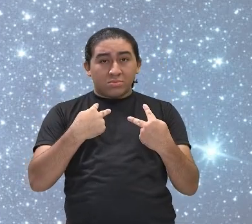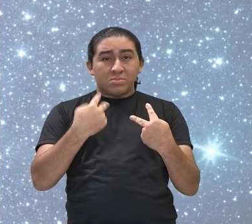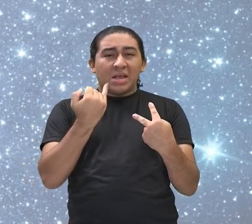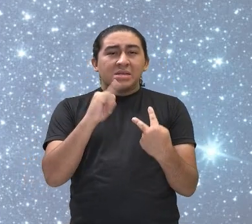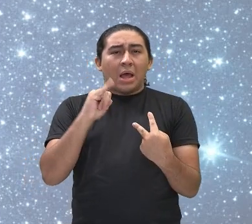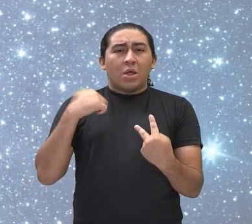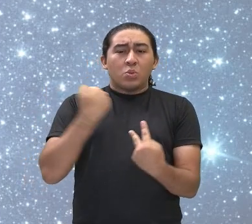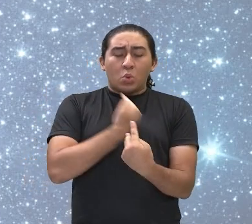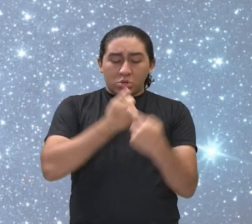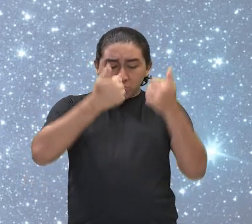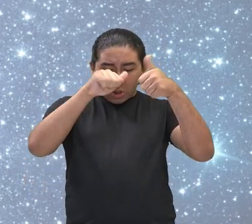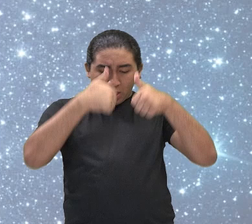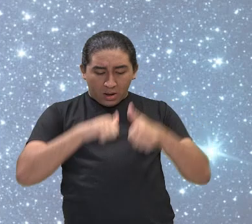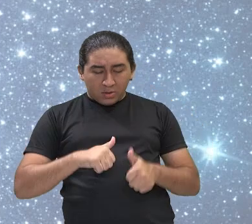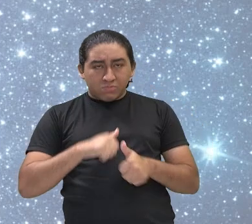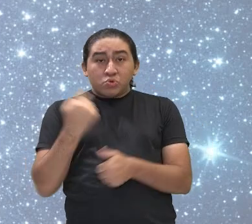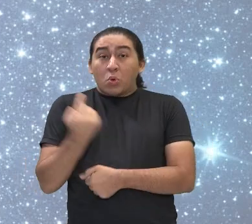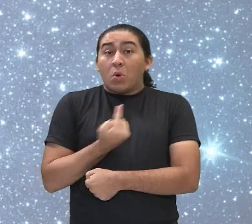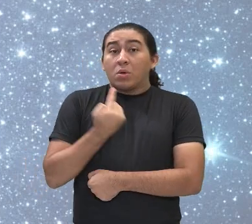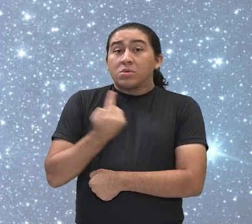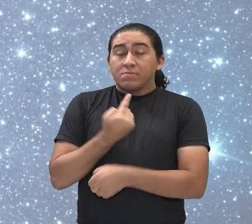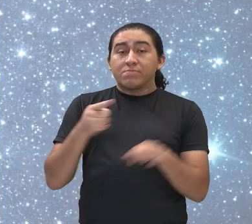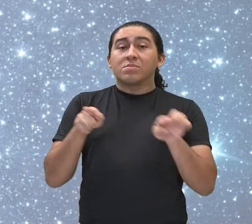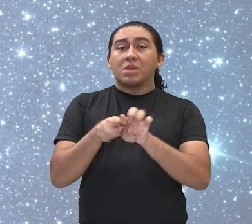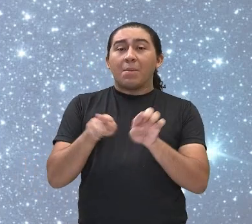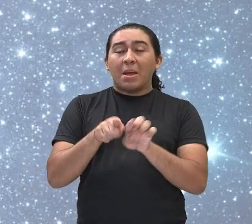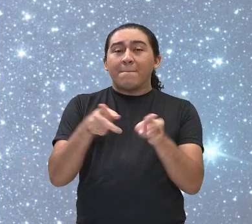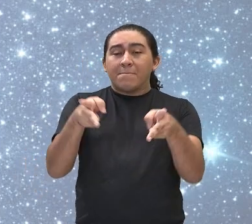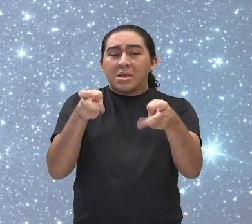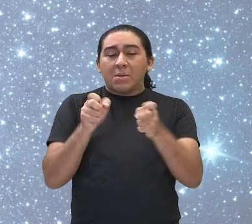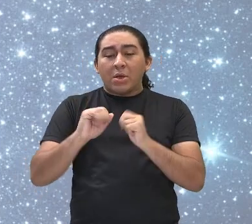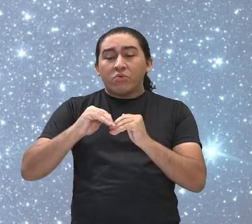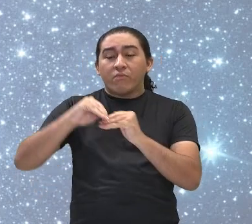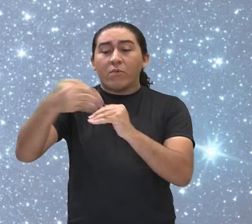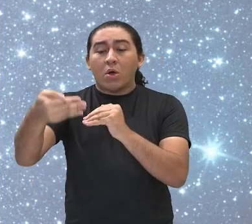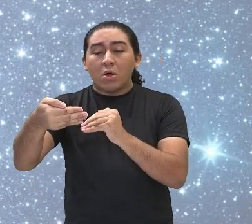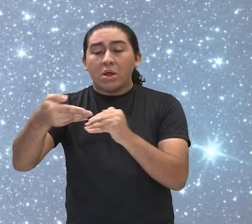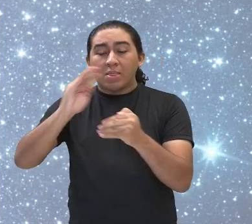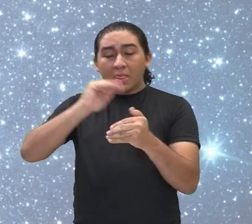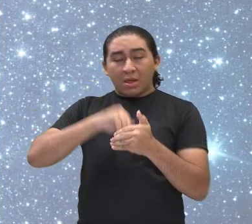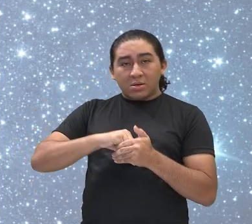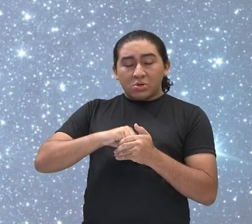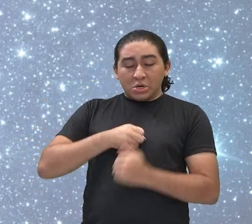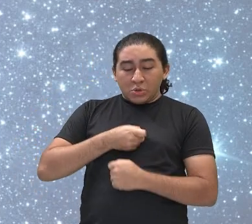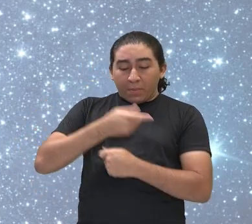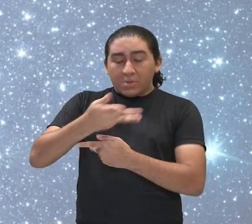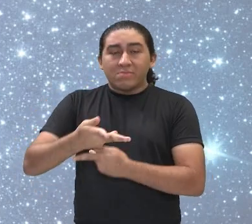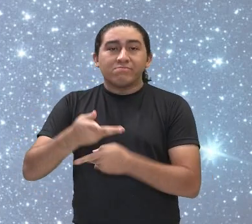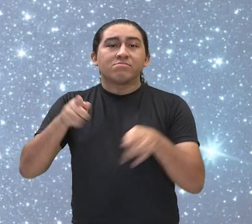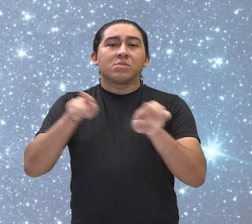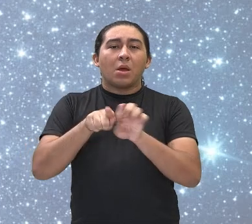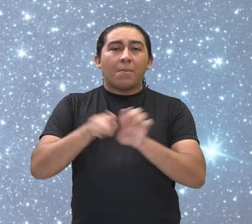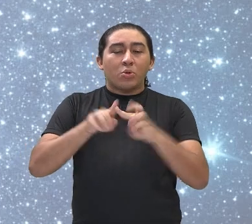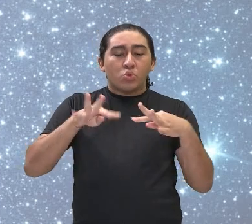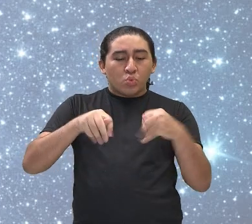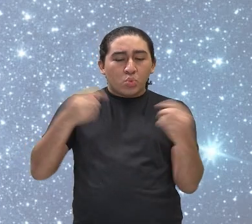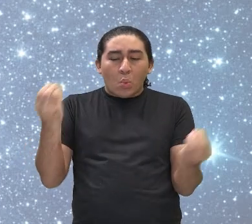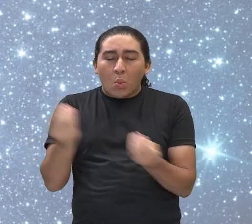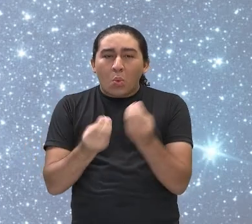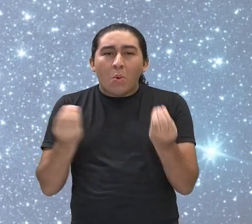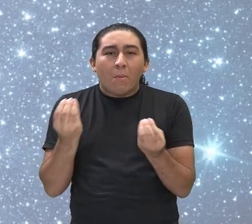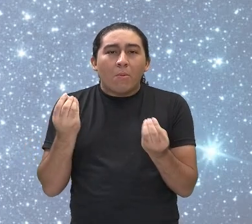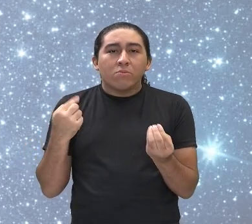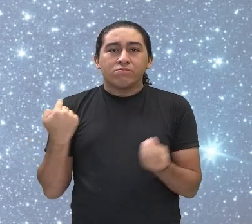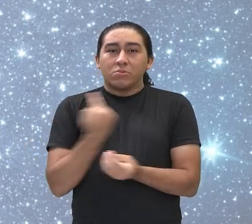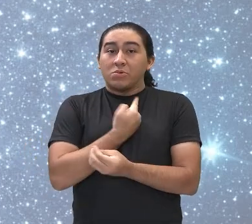entender, é também olhar de dentro para fora e o que está fora, essa beleza que está dentro de